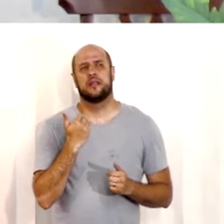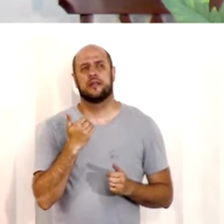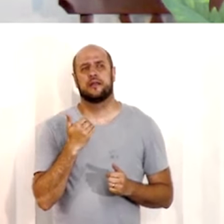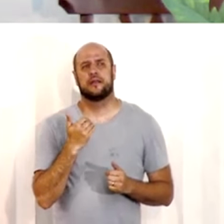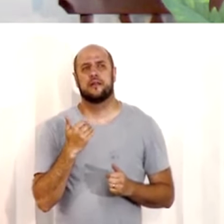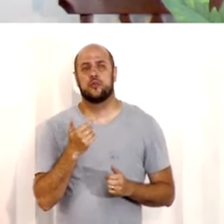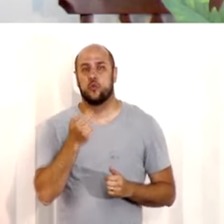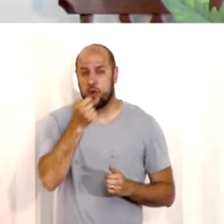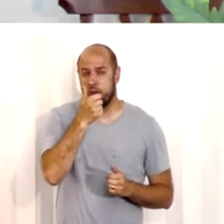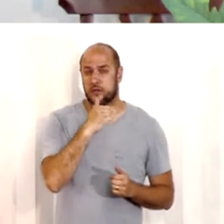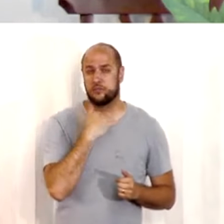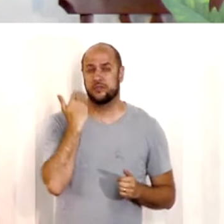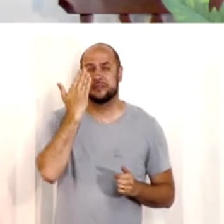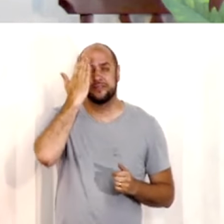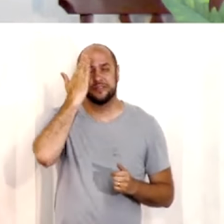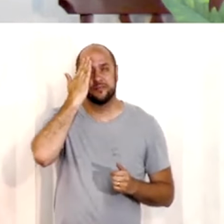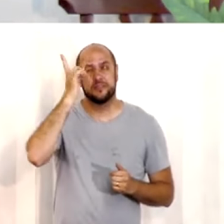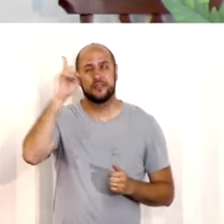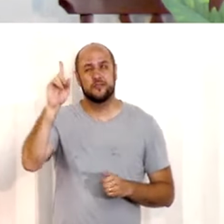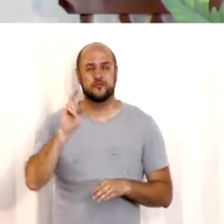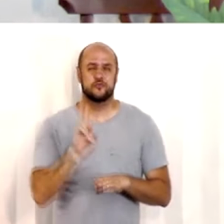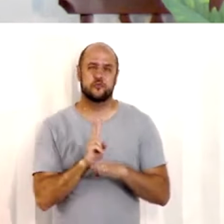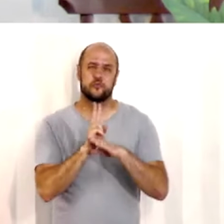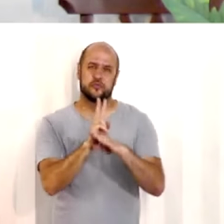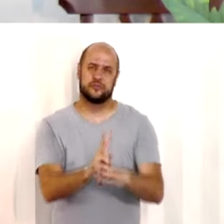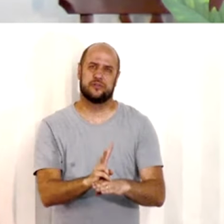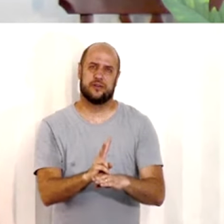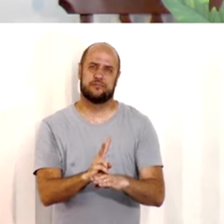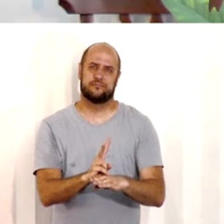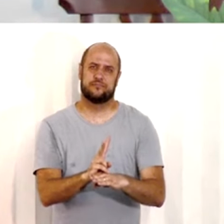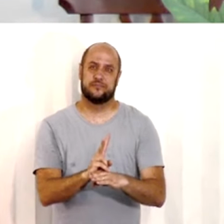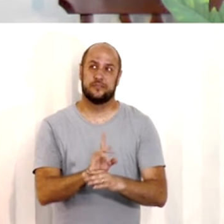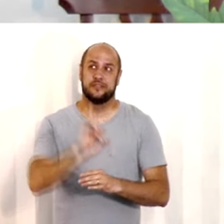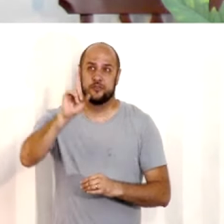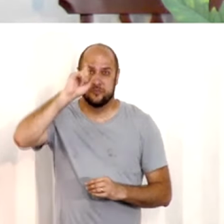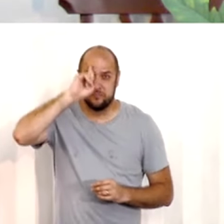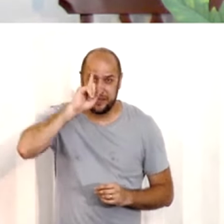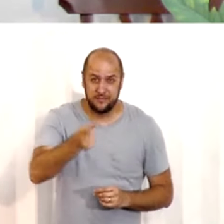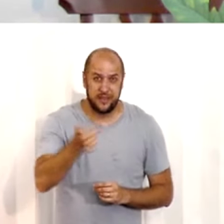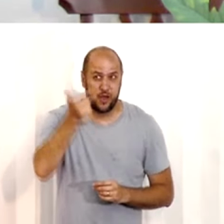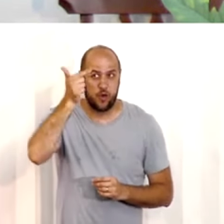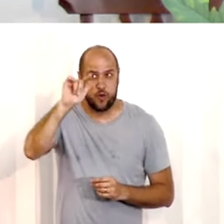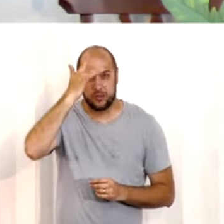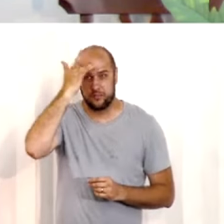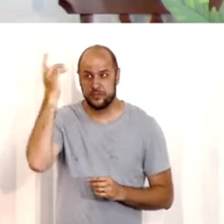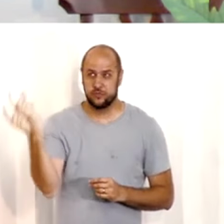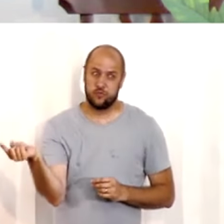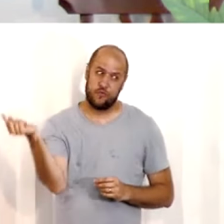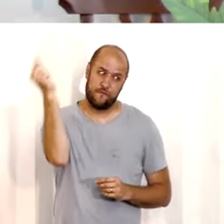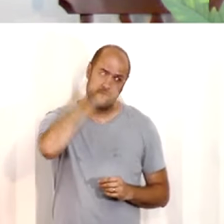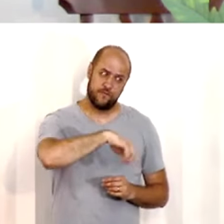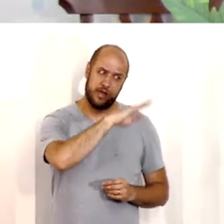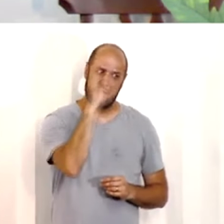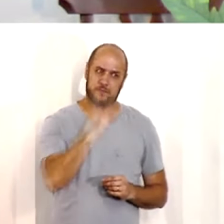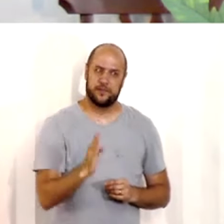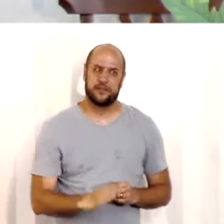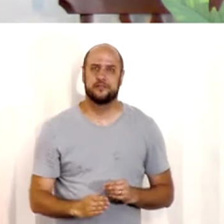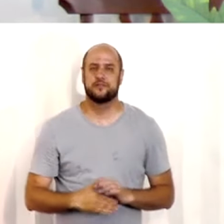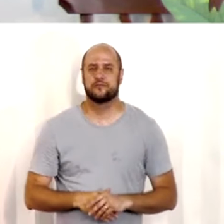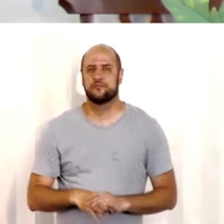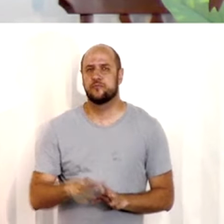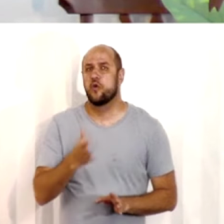ele sabe que Deus levantará outros. Pensa no ânimo para Blackford, que estava aqui em